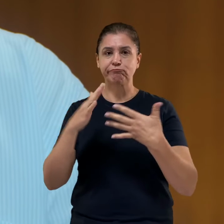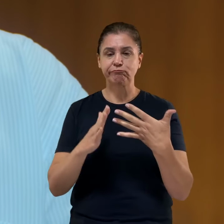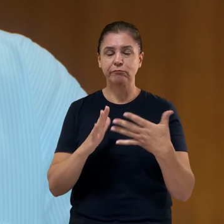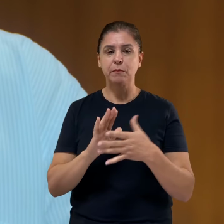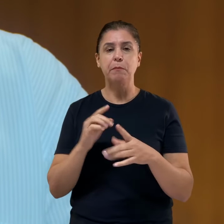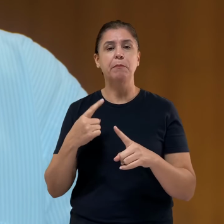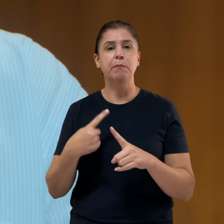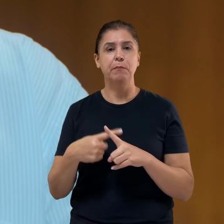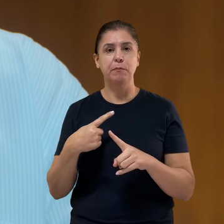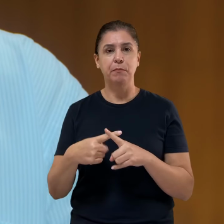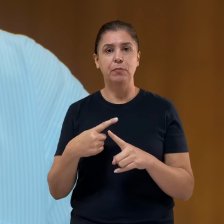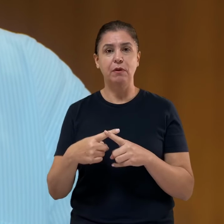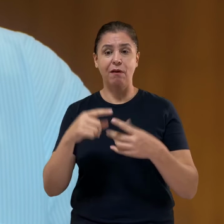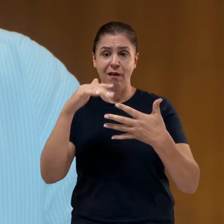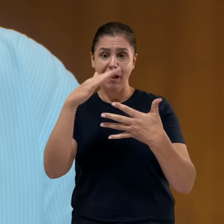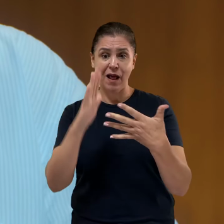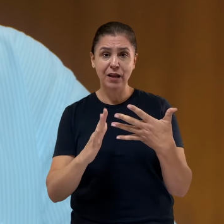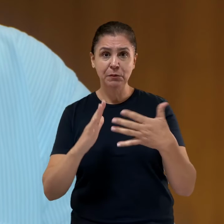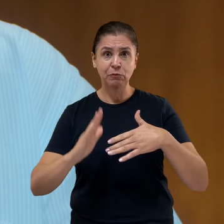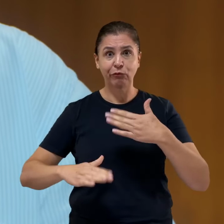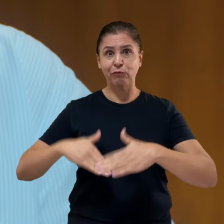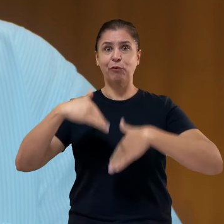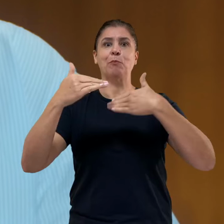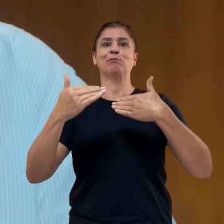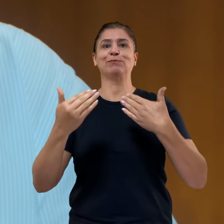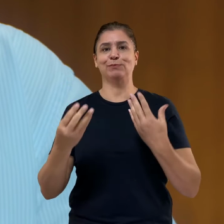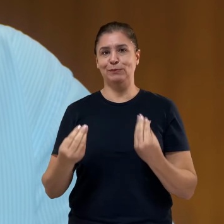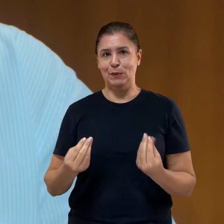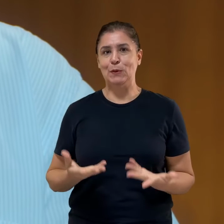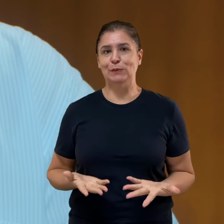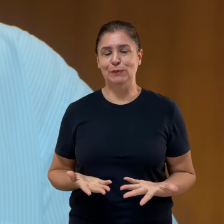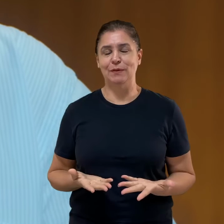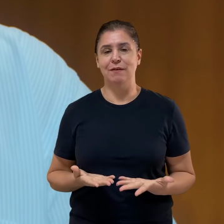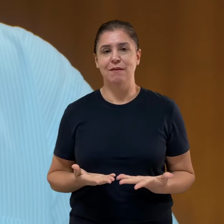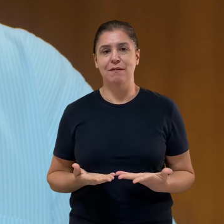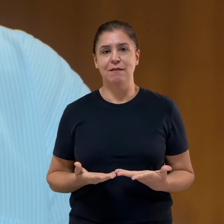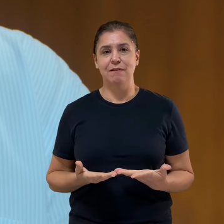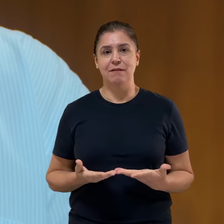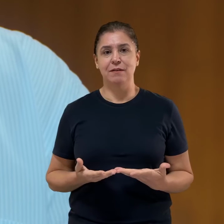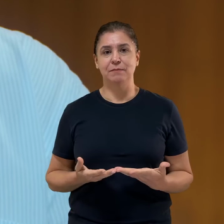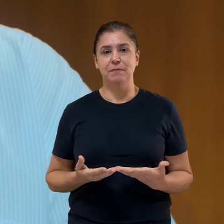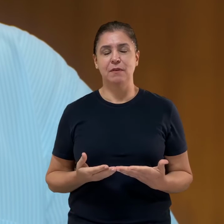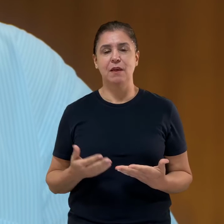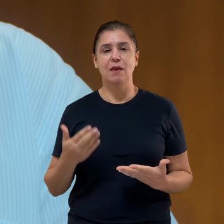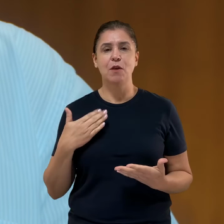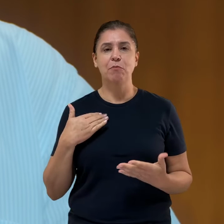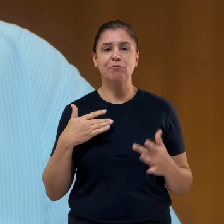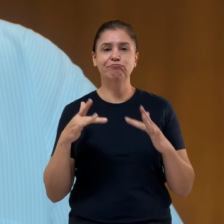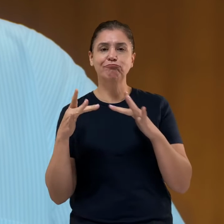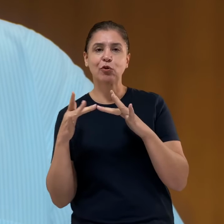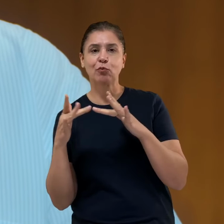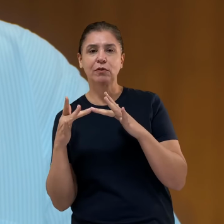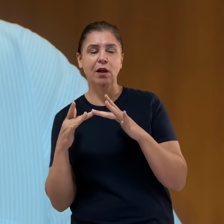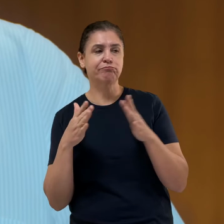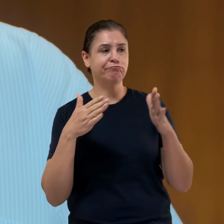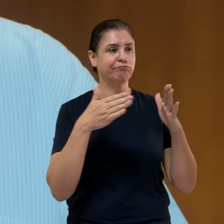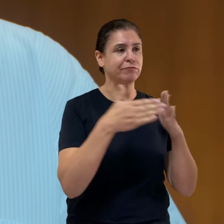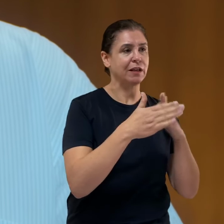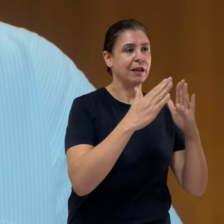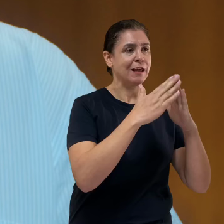porque a Libras evoluiu bastante. E para conciliar